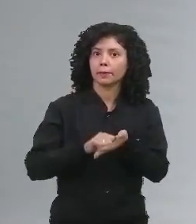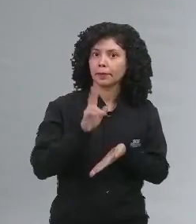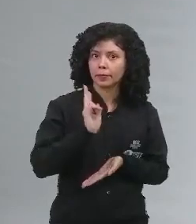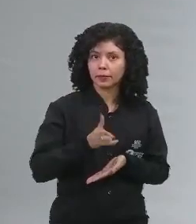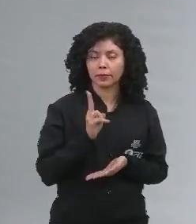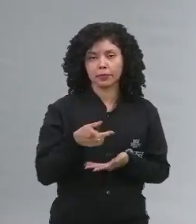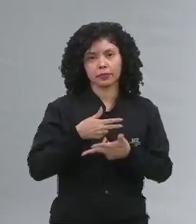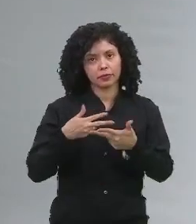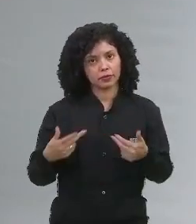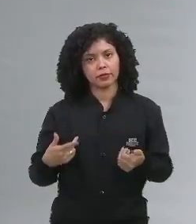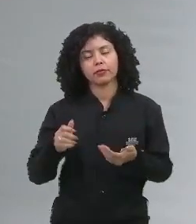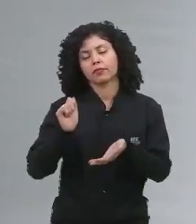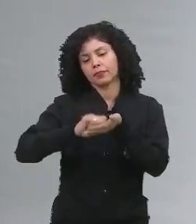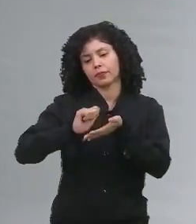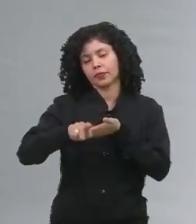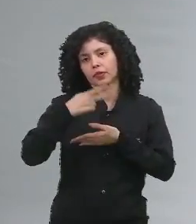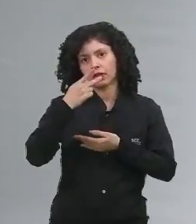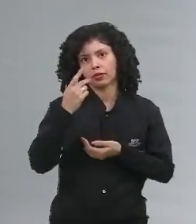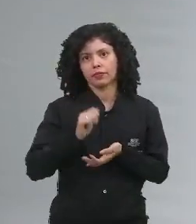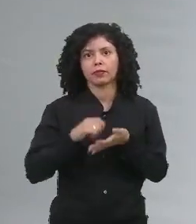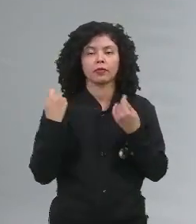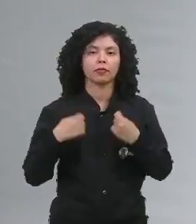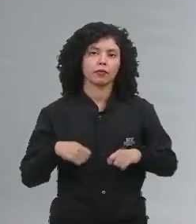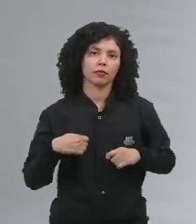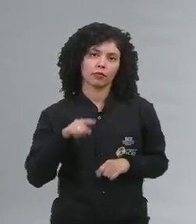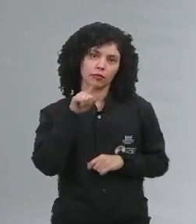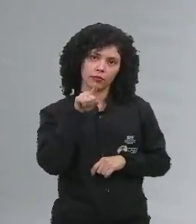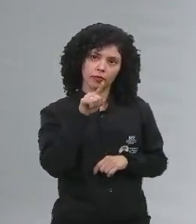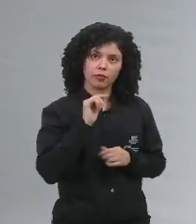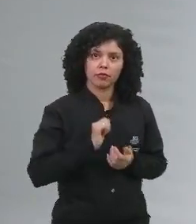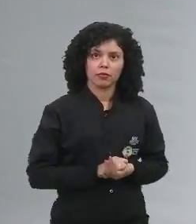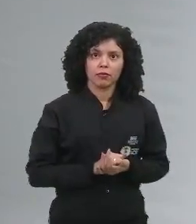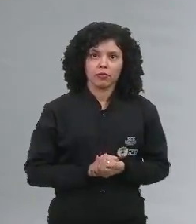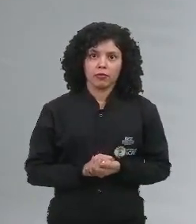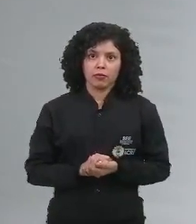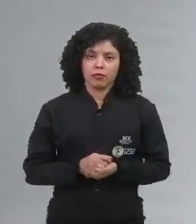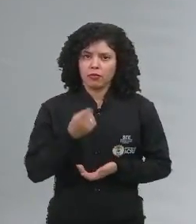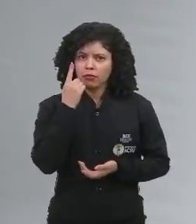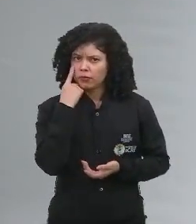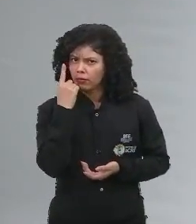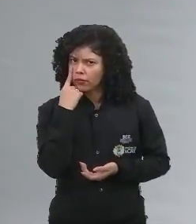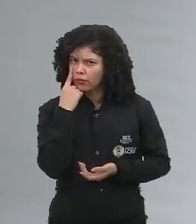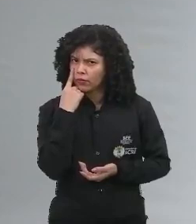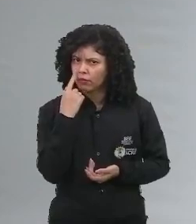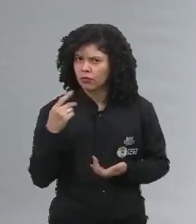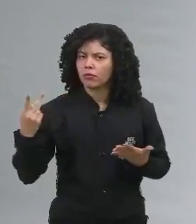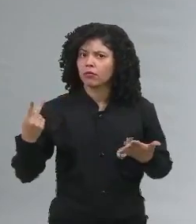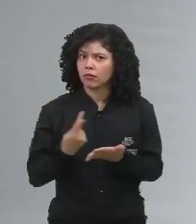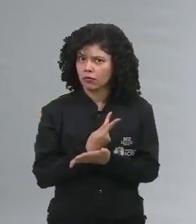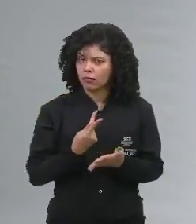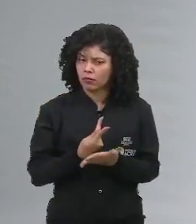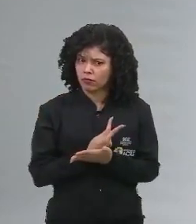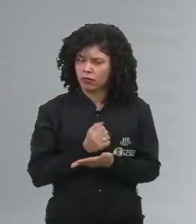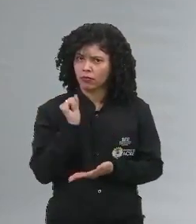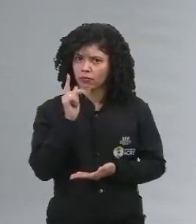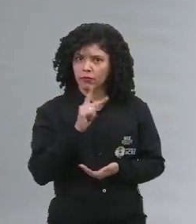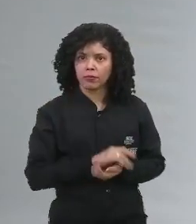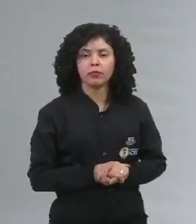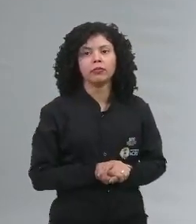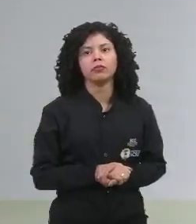mesma forma que eles falam. Então, é preciso que você se autoavalie para você não cometer esses desvios, tá